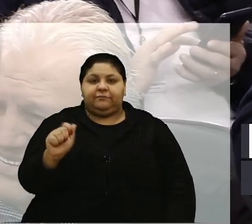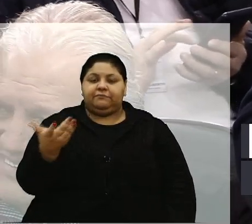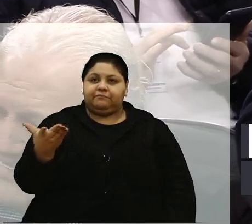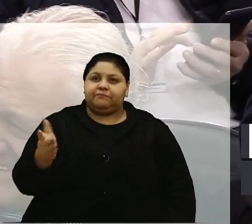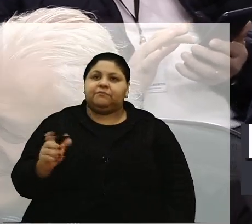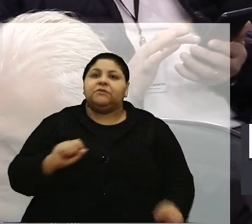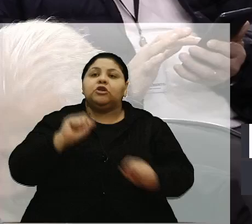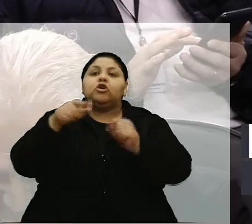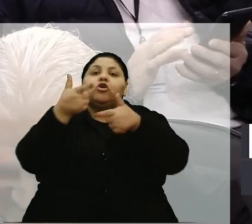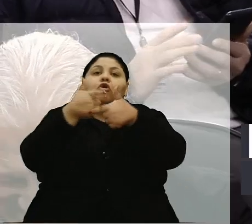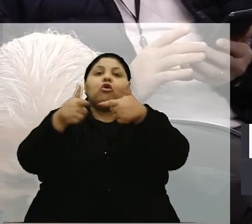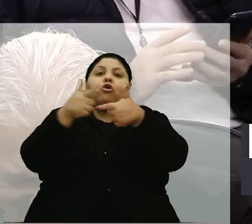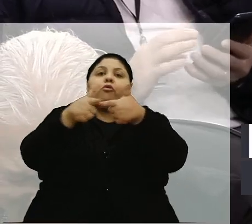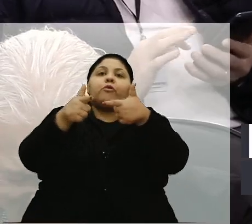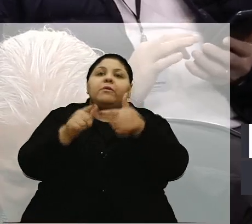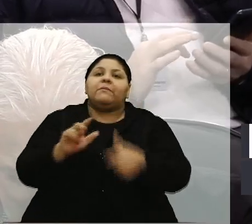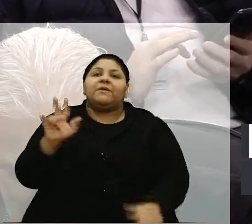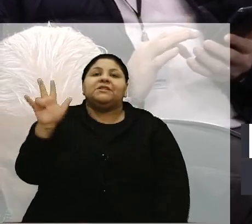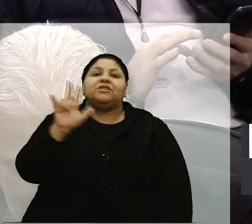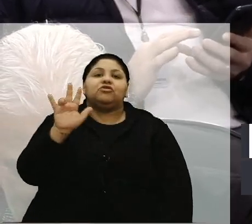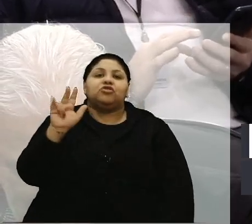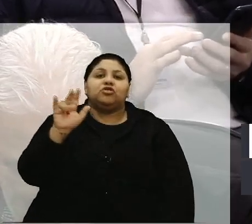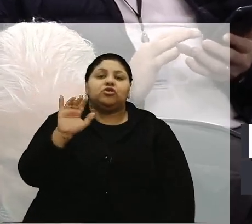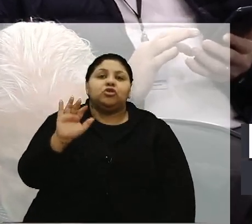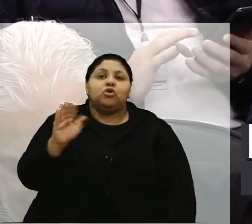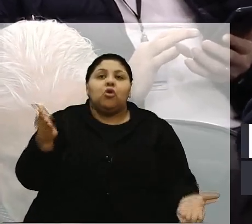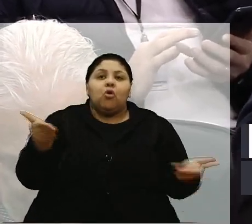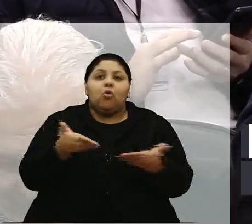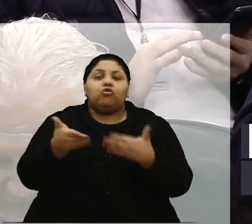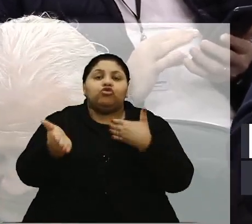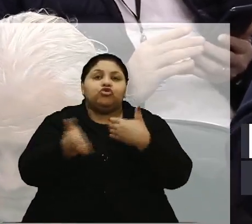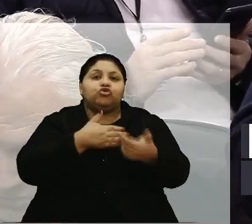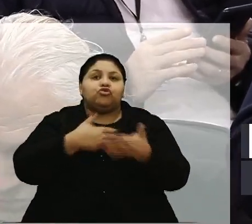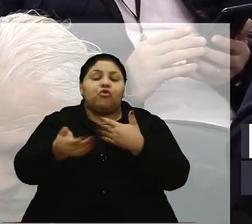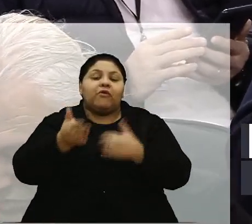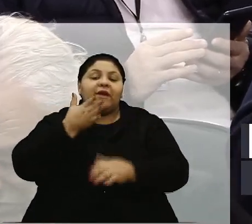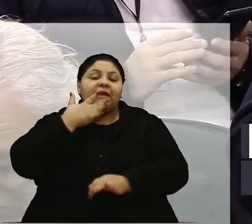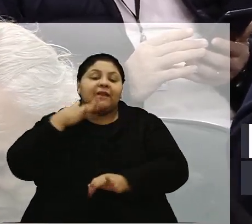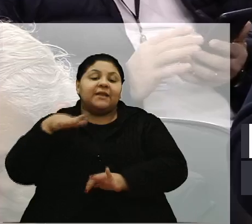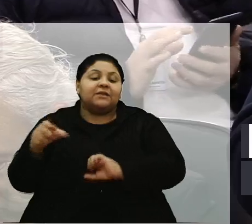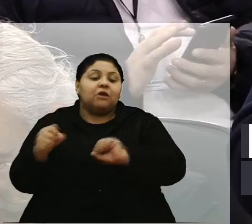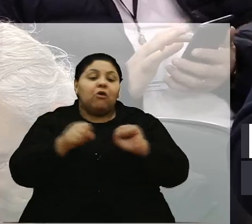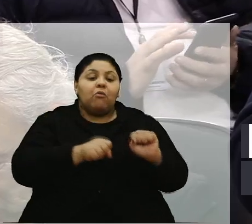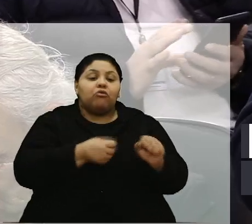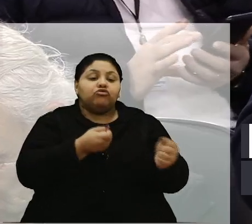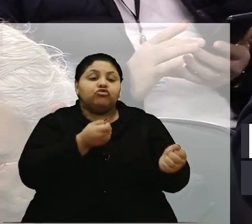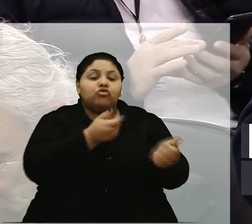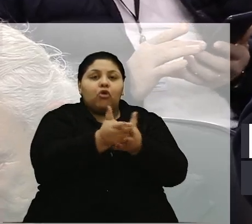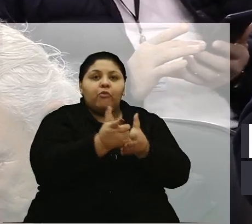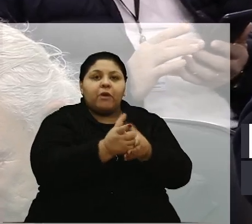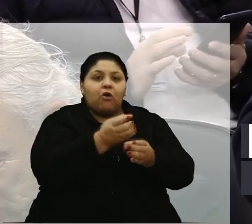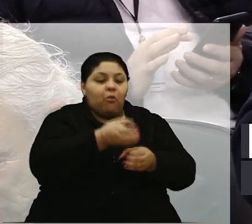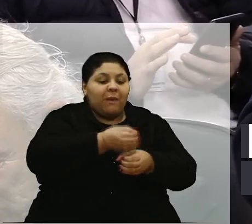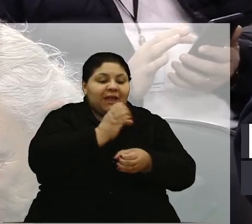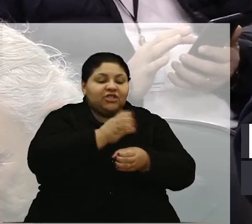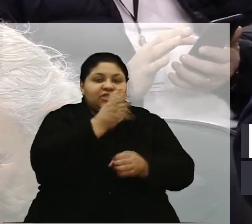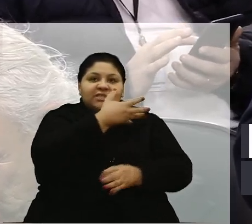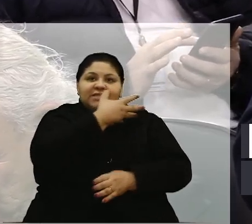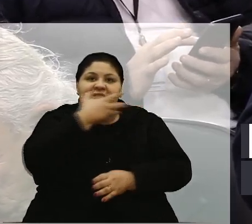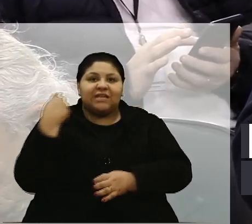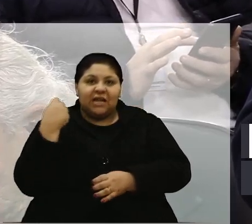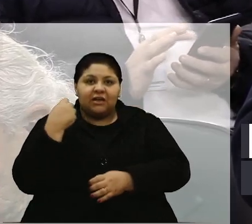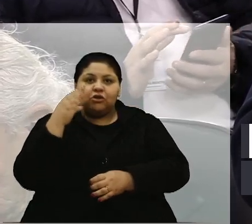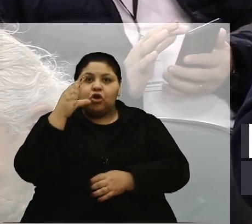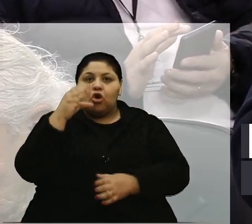Qual que é o problema das drogas? Hoje qualquer criança pode ir no botequinho da esquina e comprar uma latinha de cerveja, um